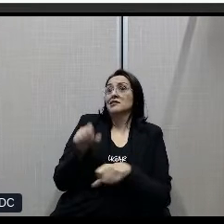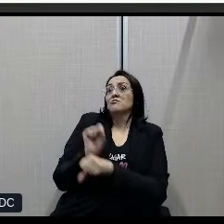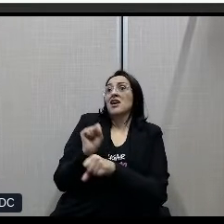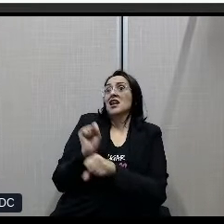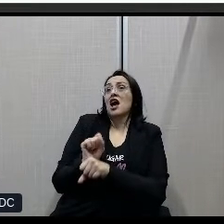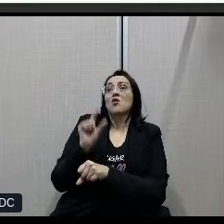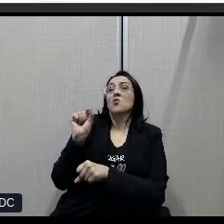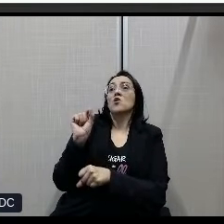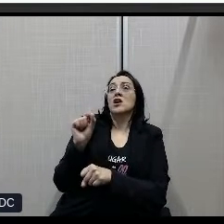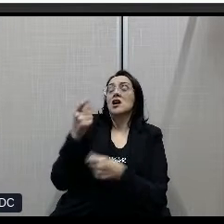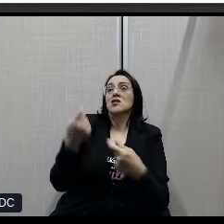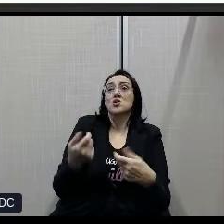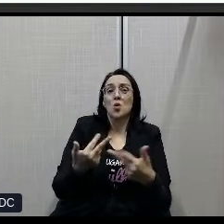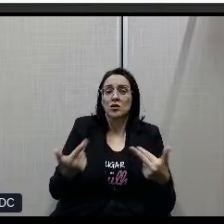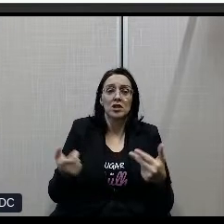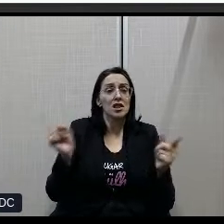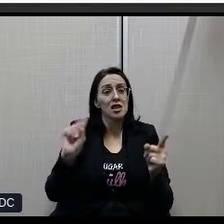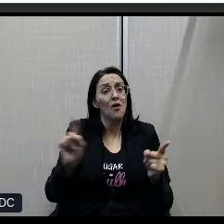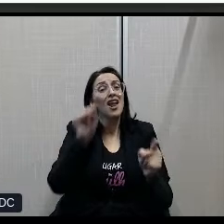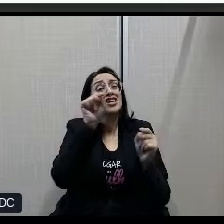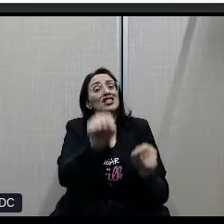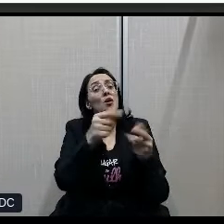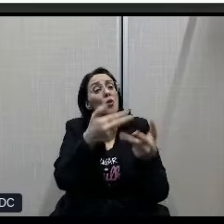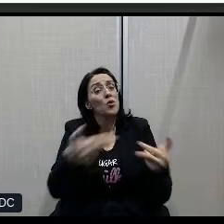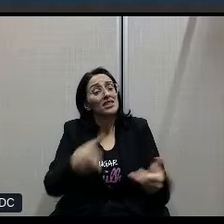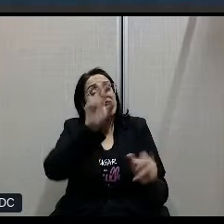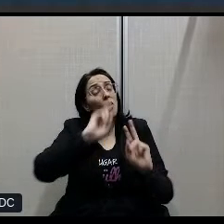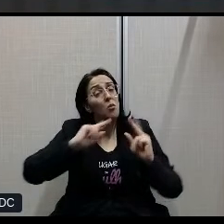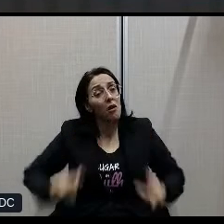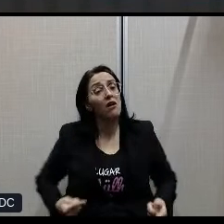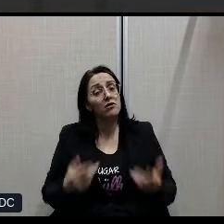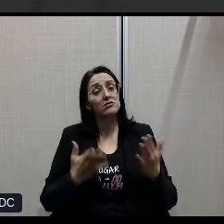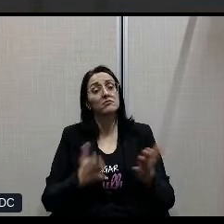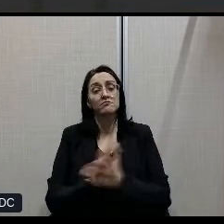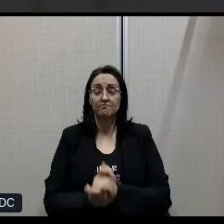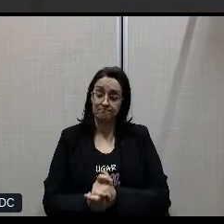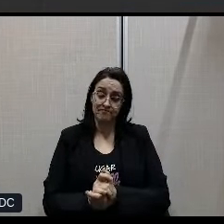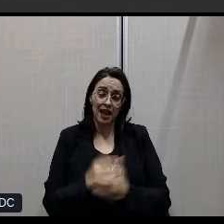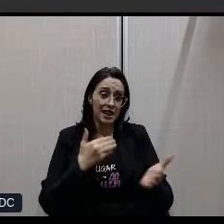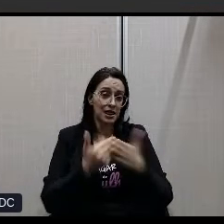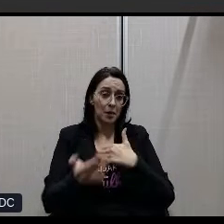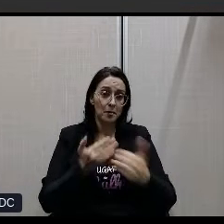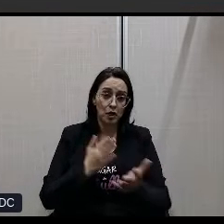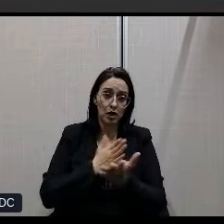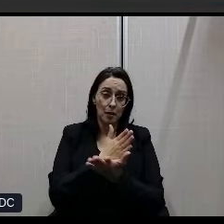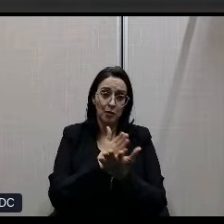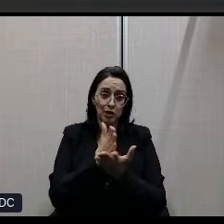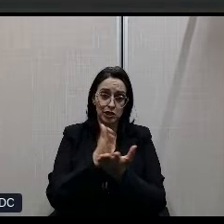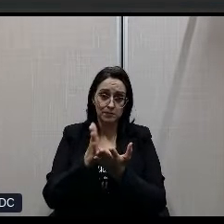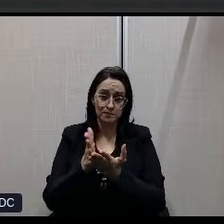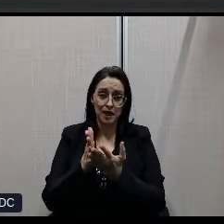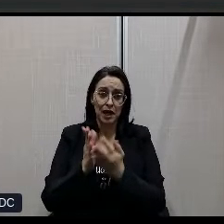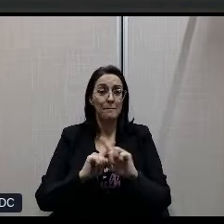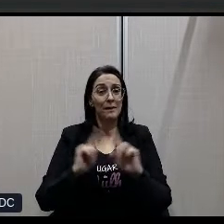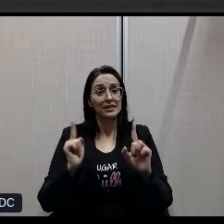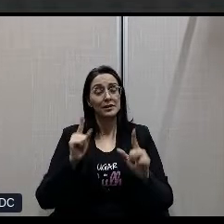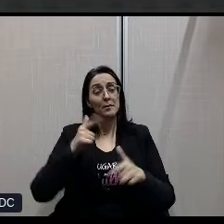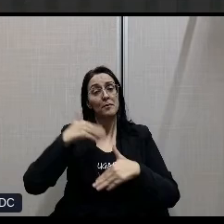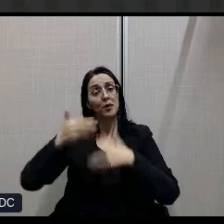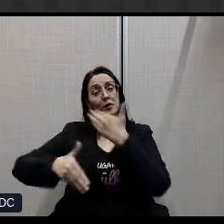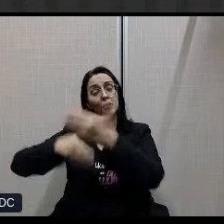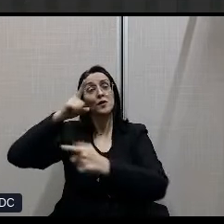para ser algo. Mas, independente da abordagem, e se houver alguma falha nesse processo?